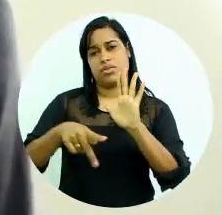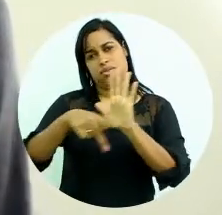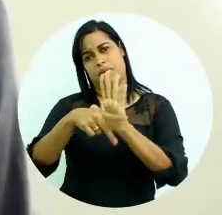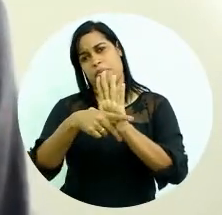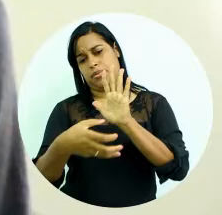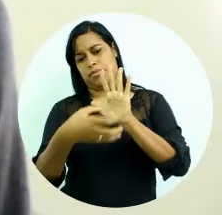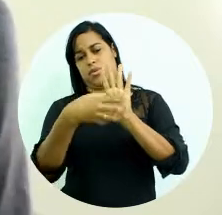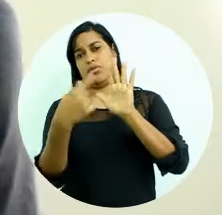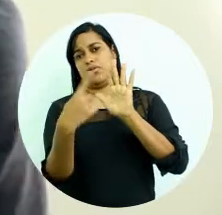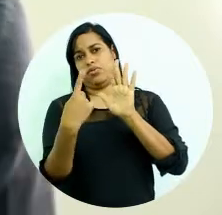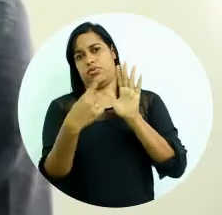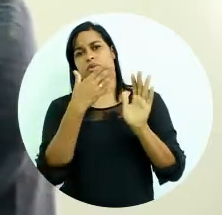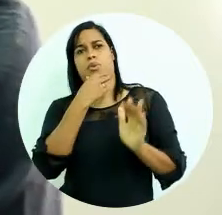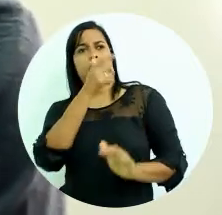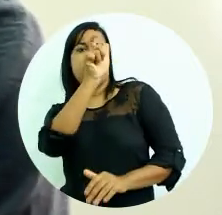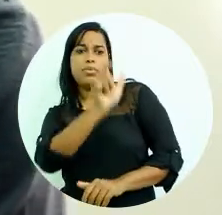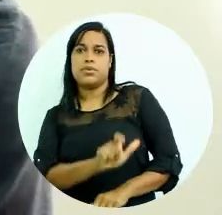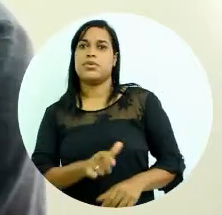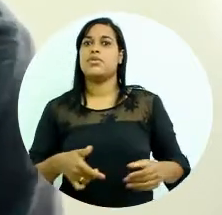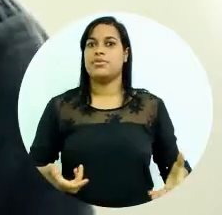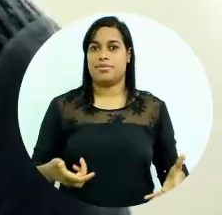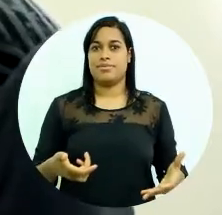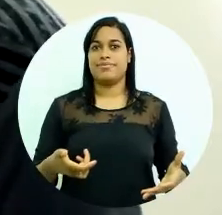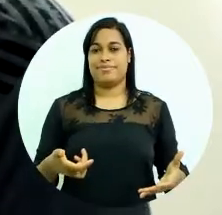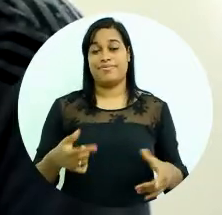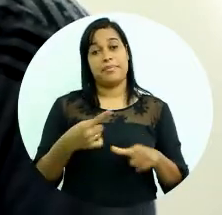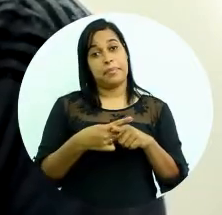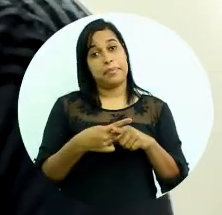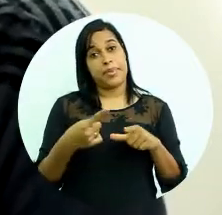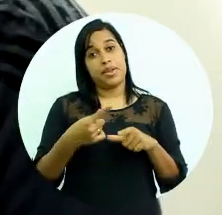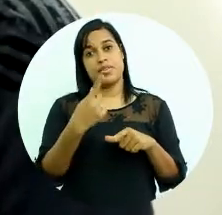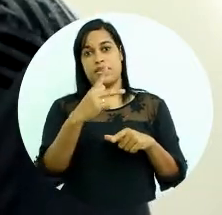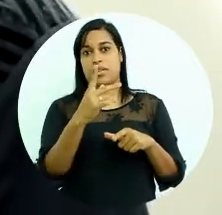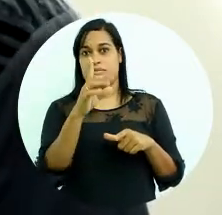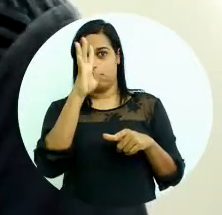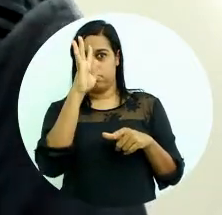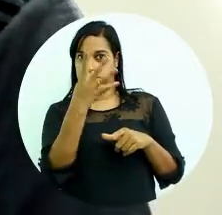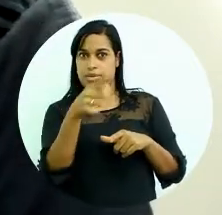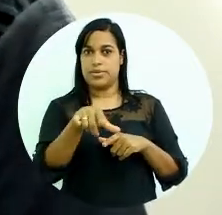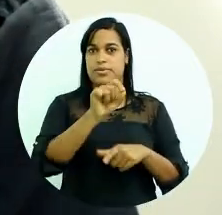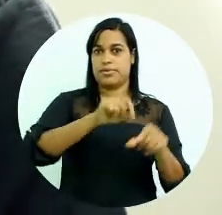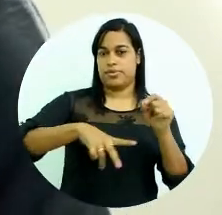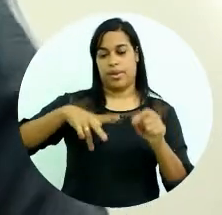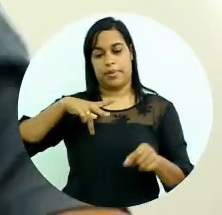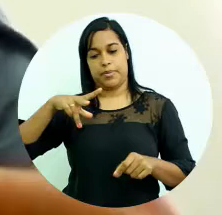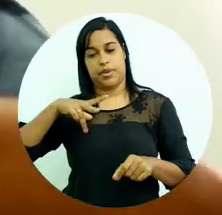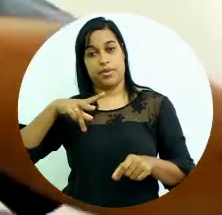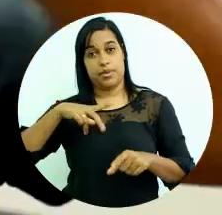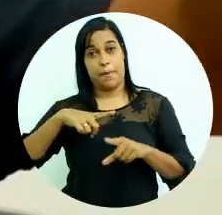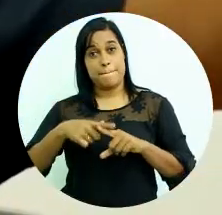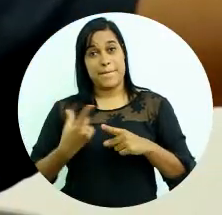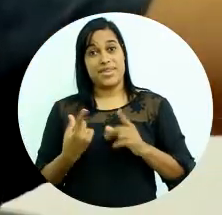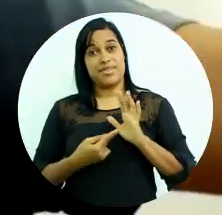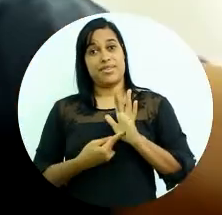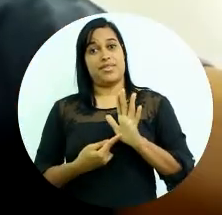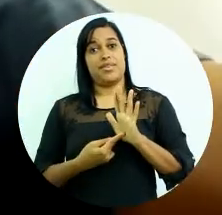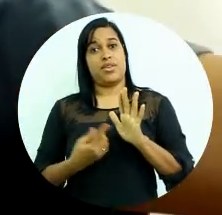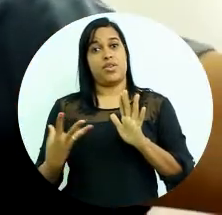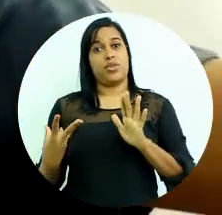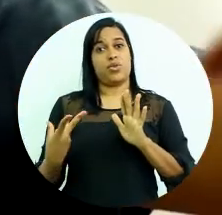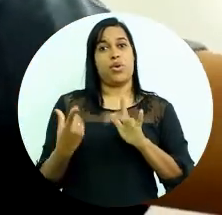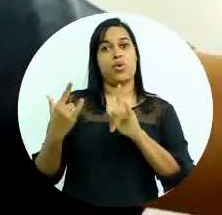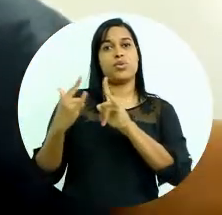imagem daquele indivíduo, que, apesar de ser um indivíduo com suas decisões, particulares, ele representava toda